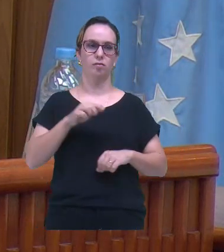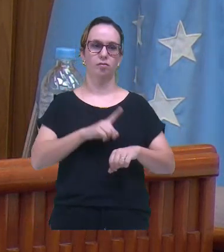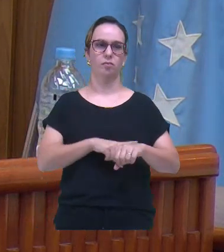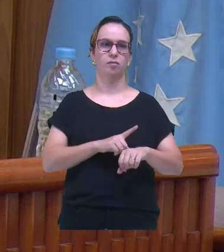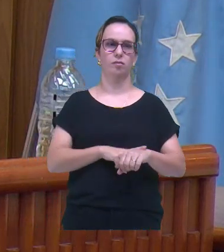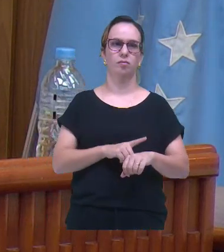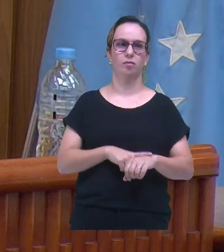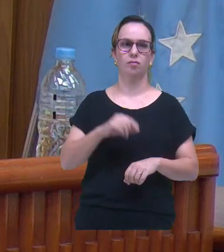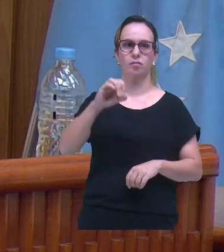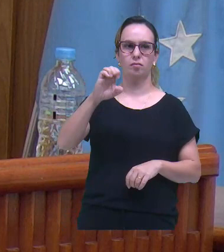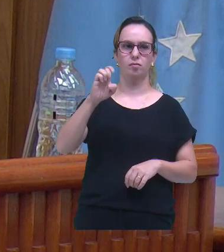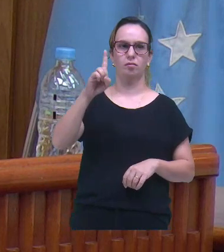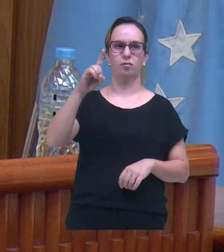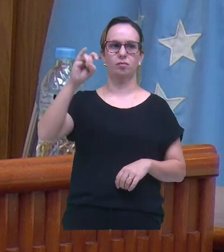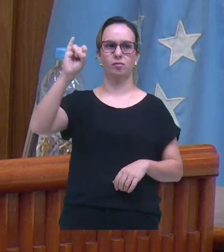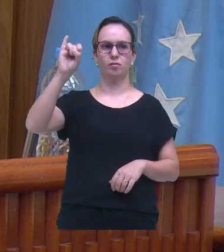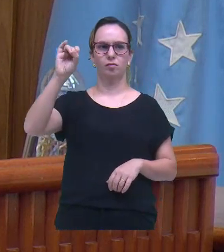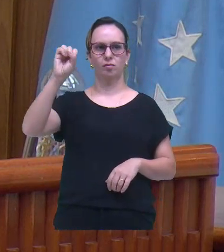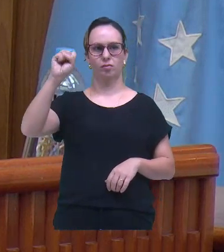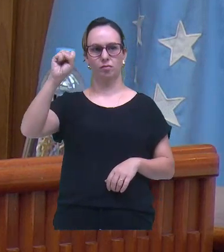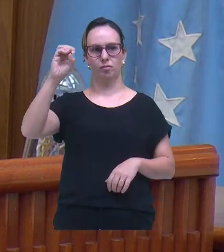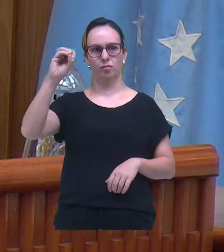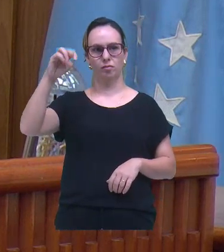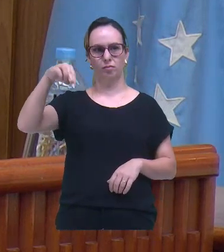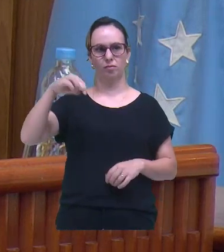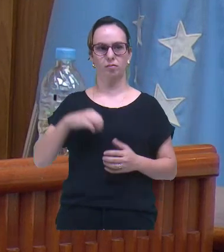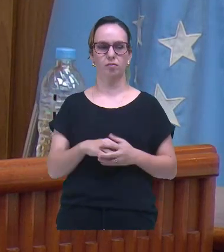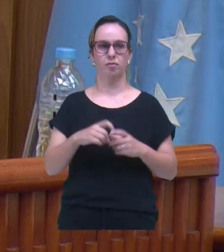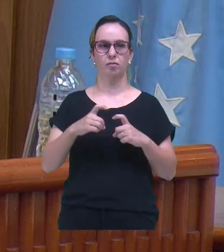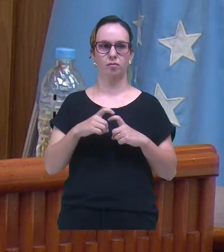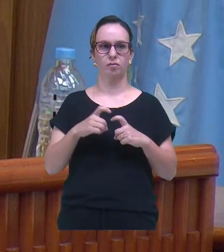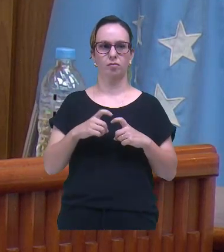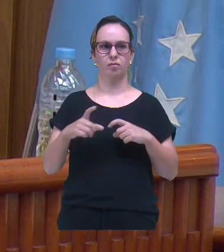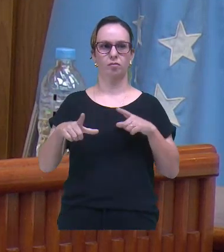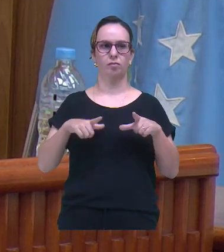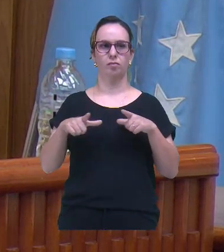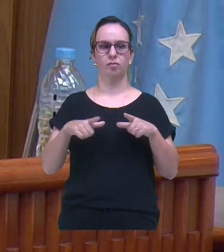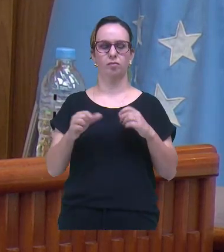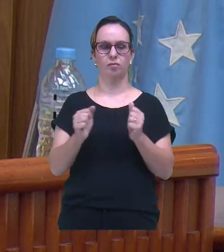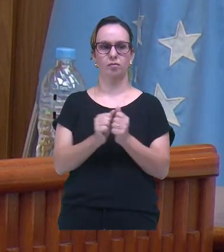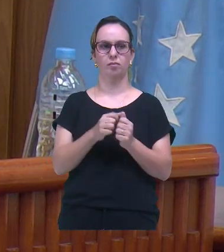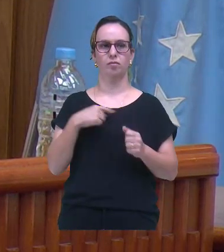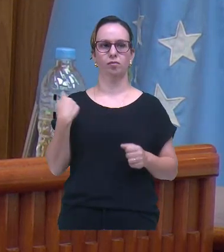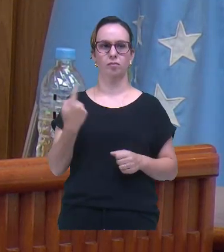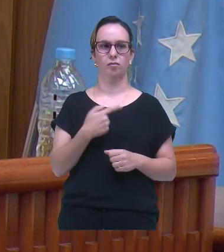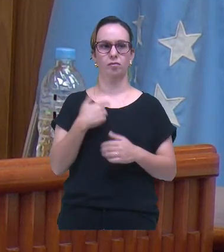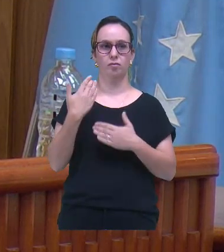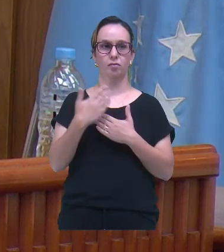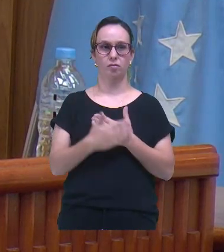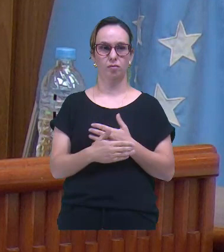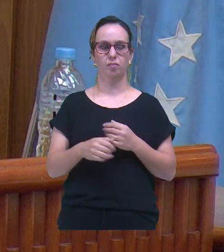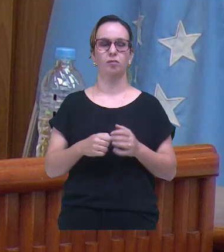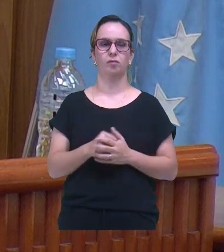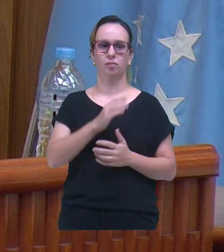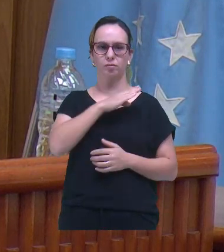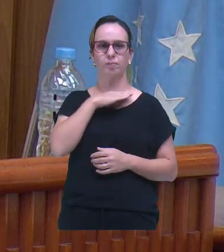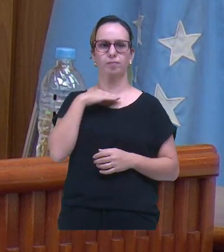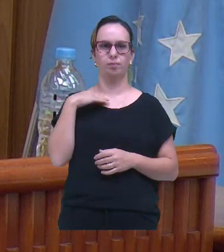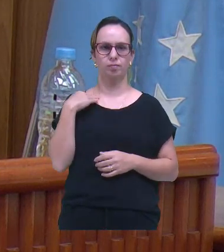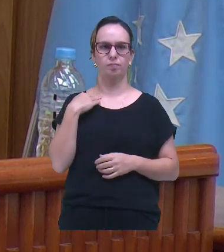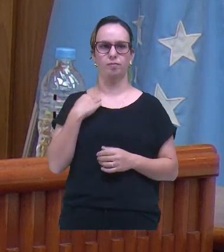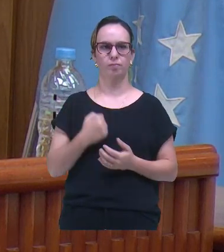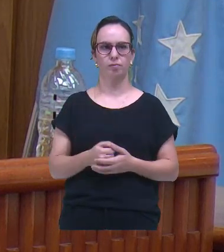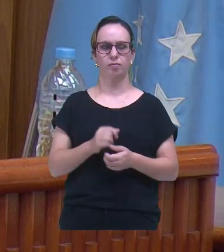Dr. Edson Tano, médico intensivista, que trabalhou conosco na linha de frente e que veio a falecer vítima